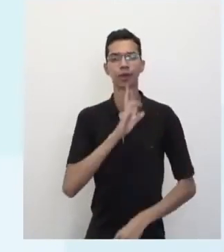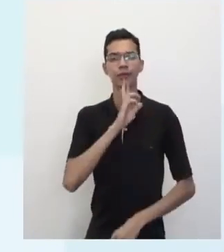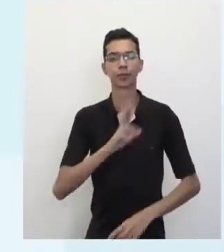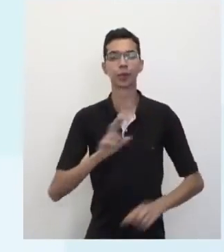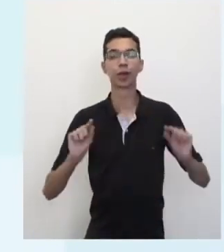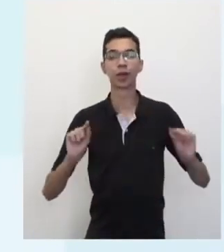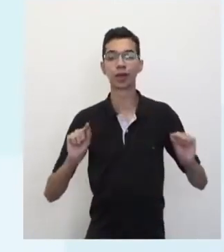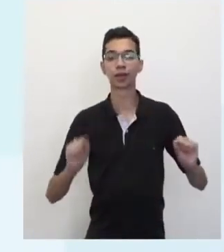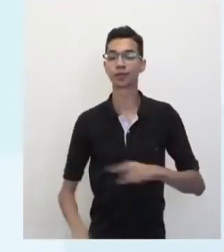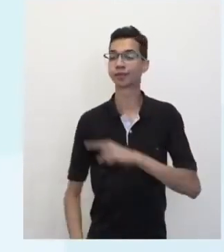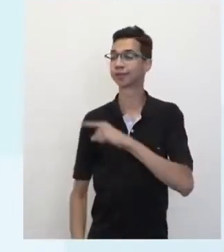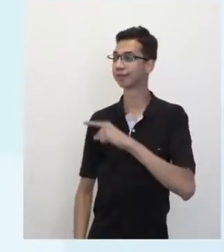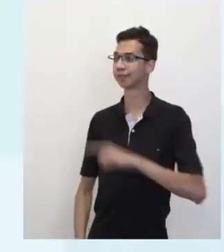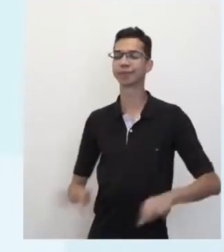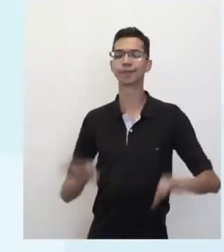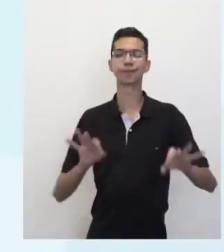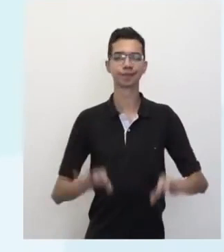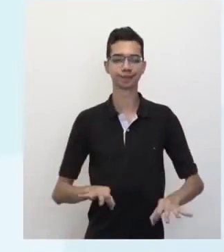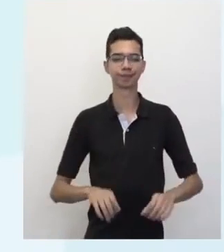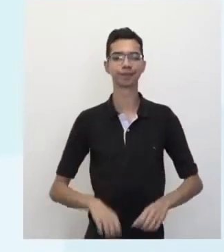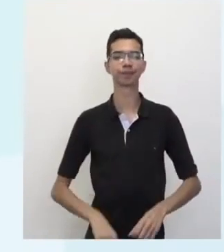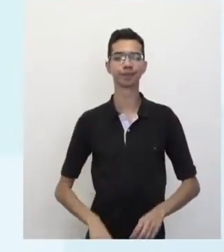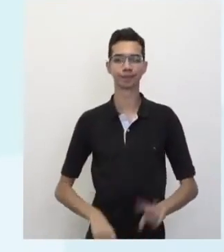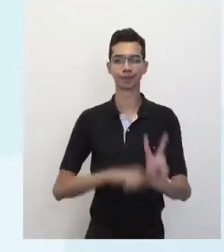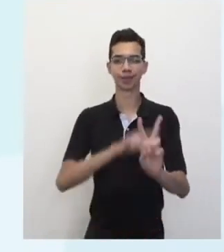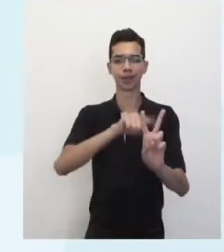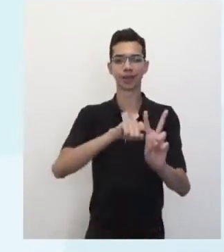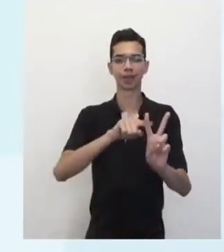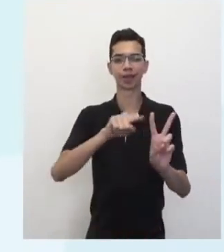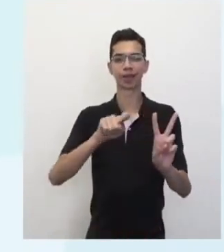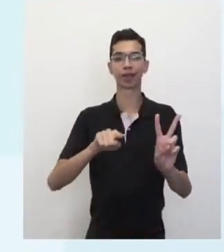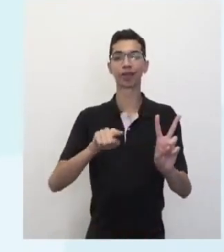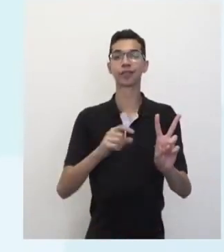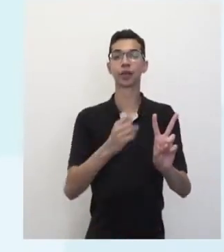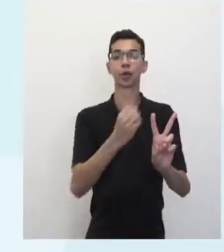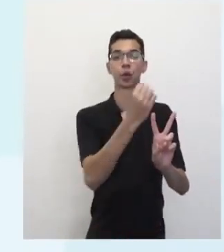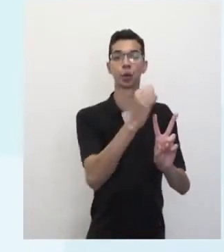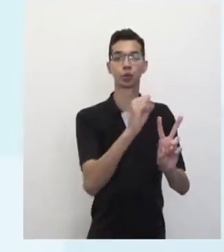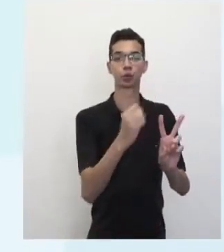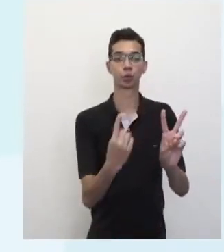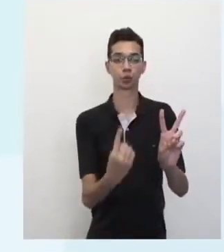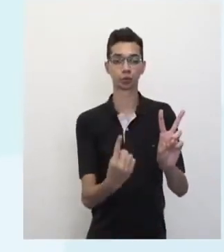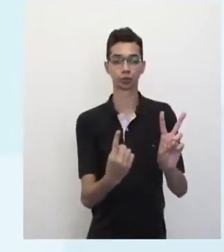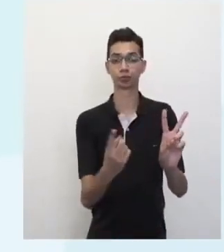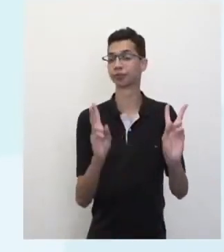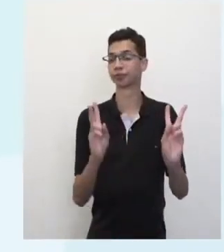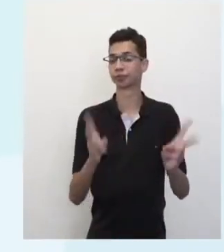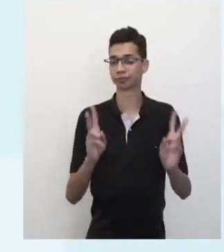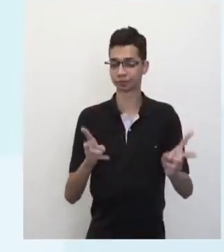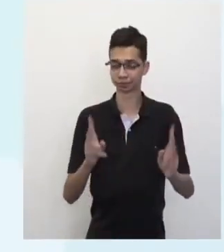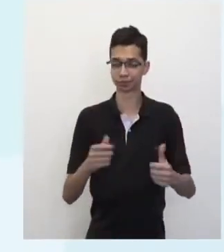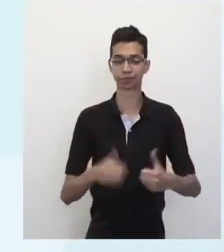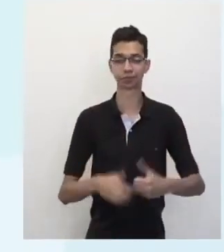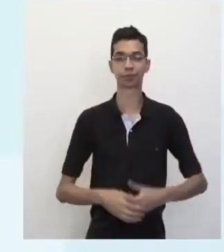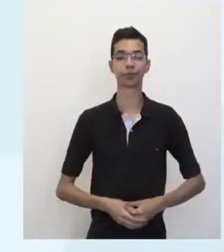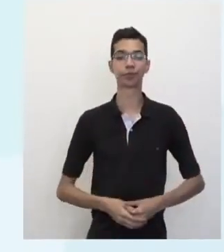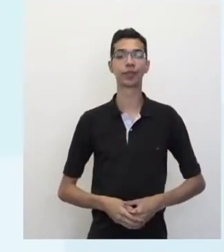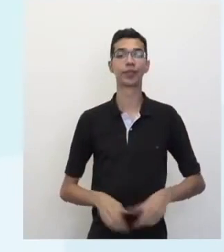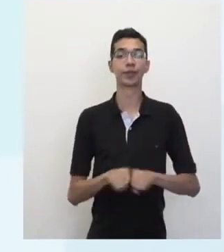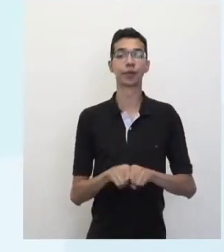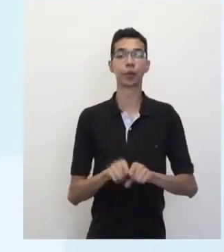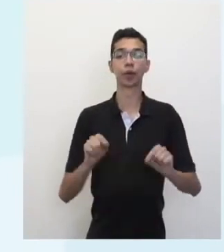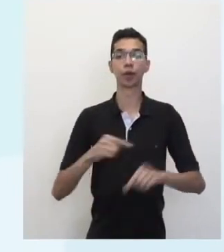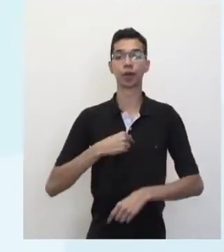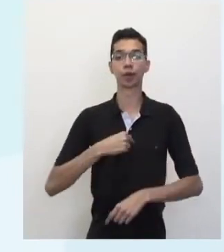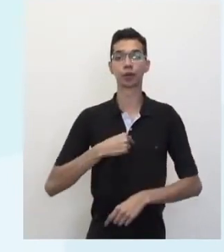certo. Veja, raiz oitava de 1 é o próprio 1, porque 1 pode levar qualquer expoente, não é mesmo? E aí, olha o que eu vou escrever